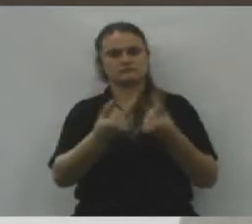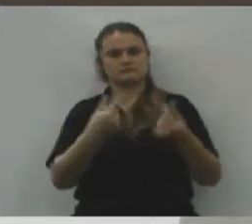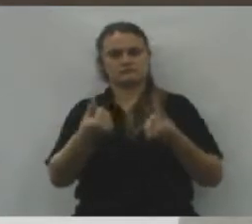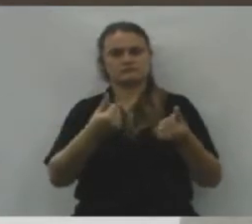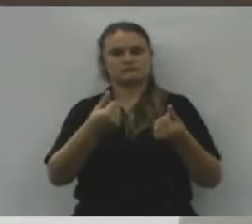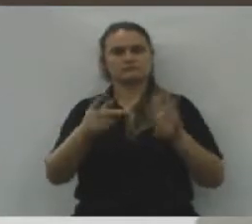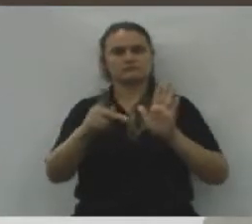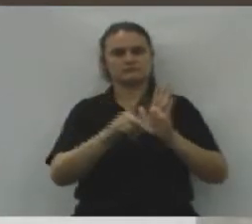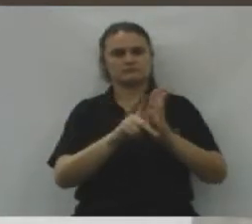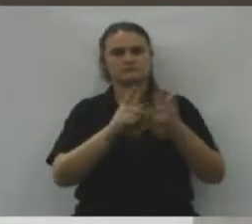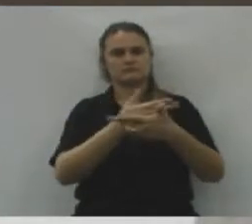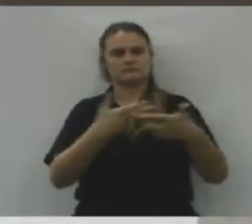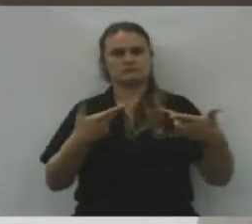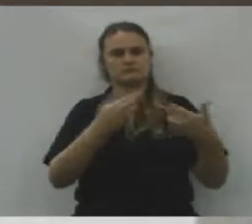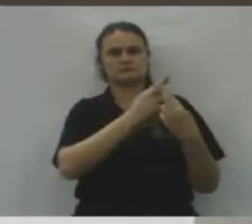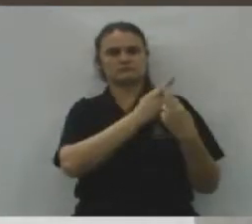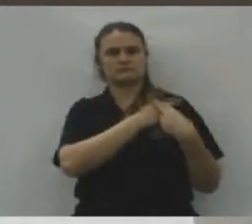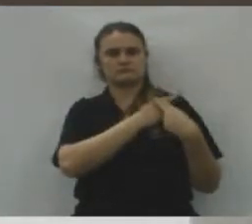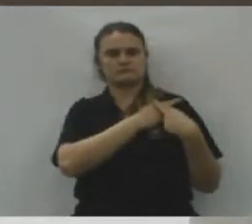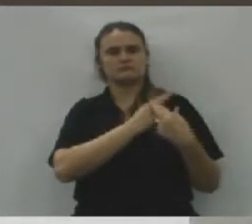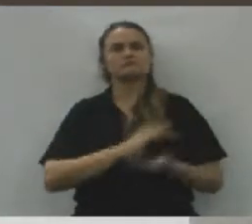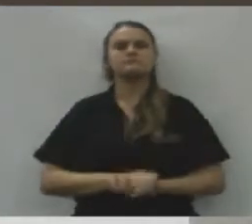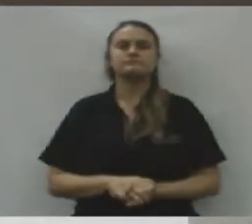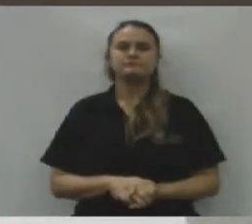Orçamento e Patrimônio.